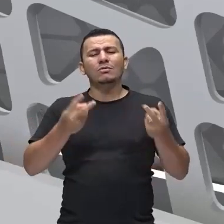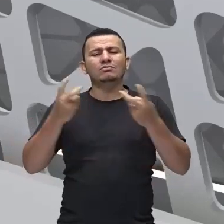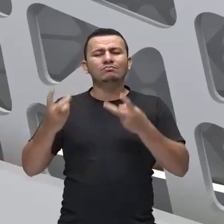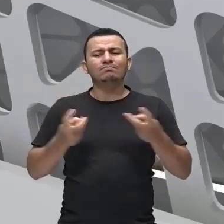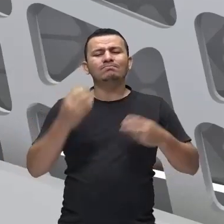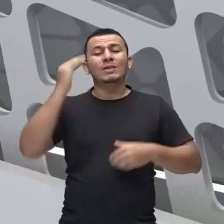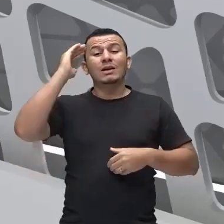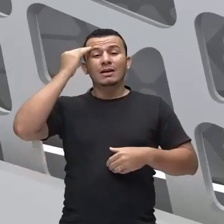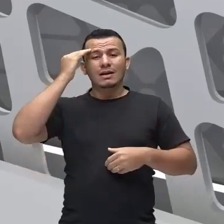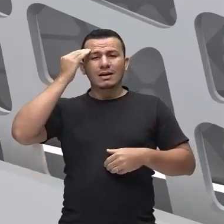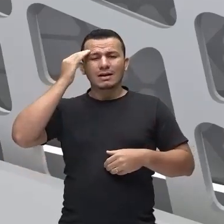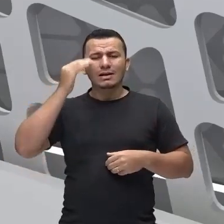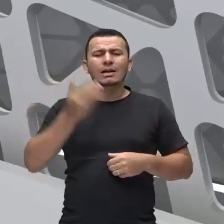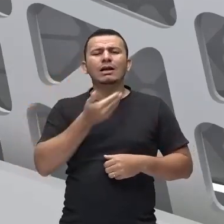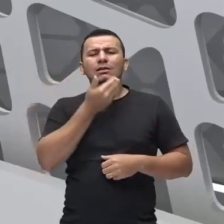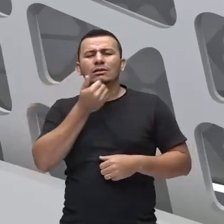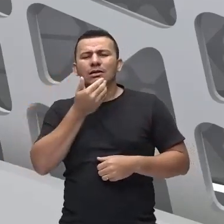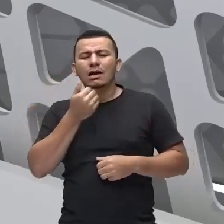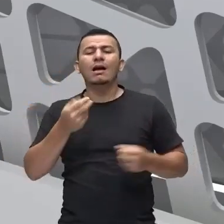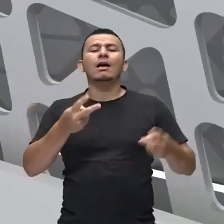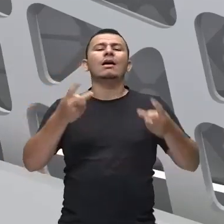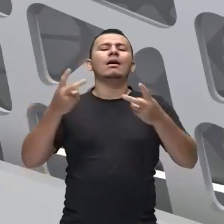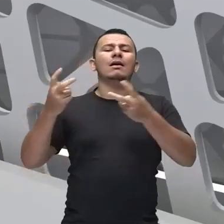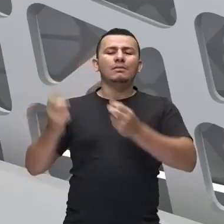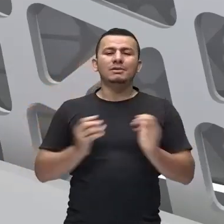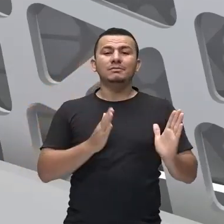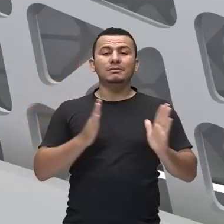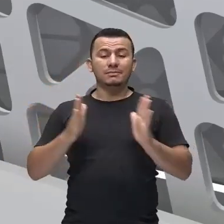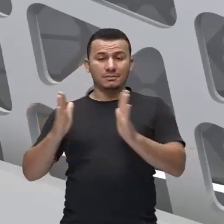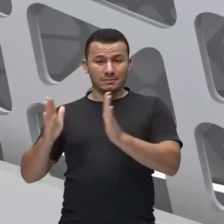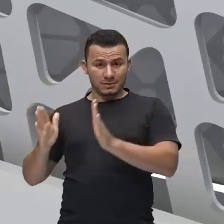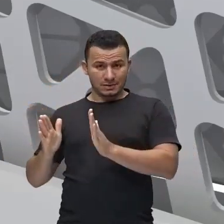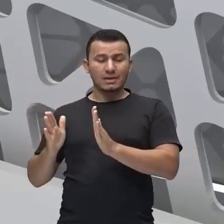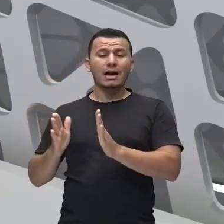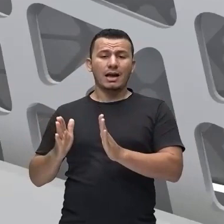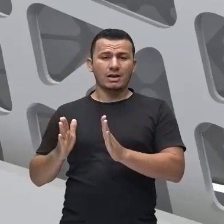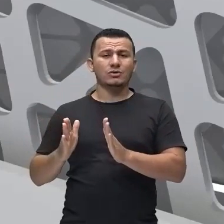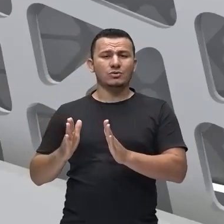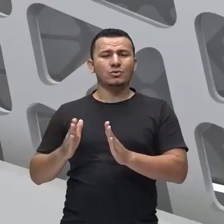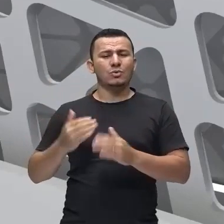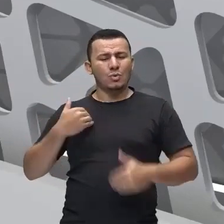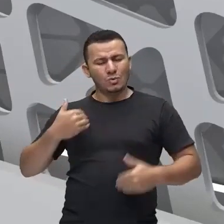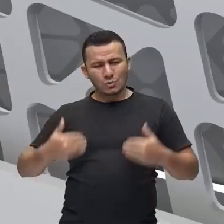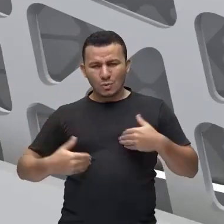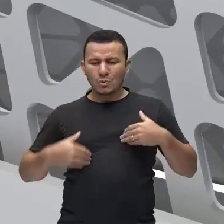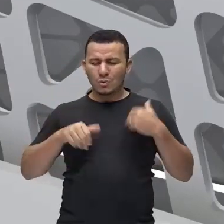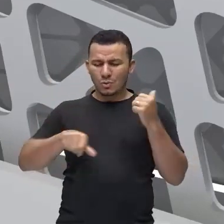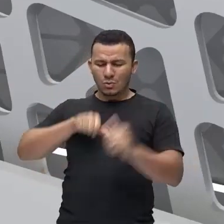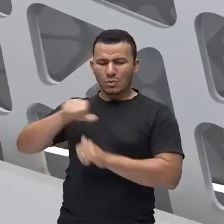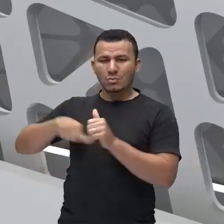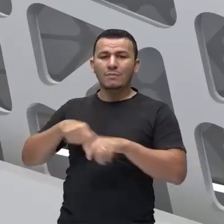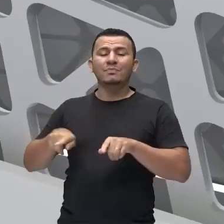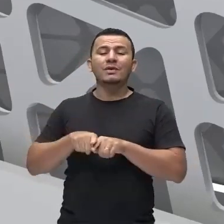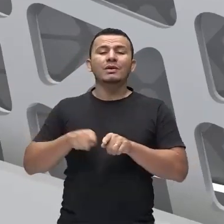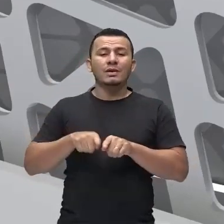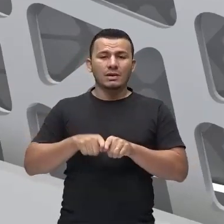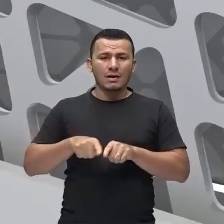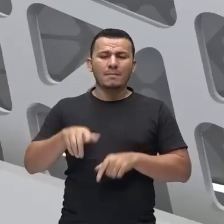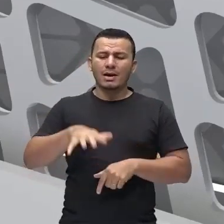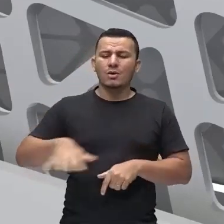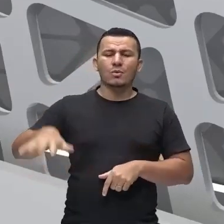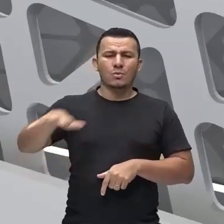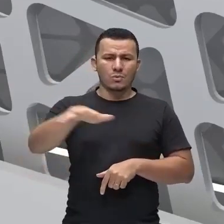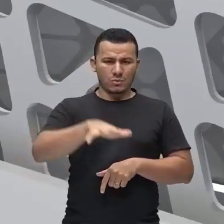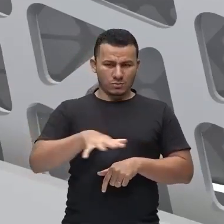e saber reconhecer todos esses processos que acontecem no nosso corpo e também no ambiente em volta da